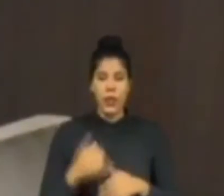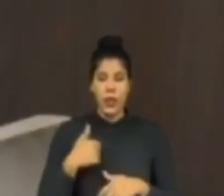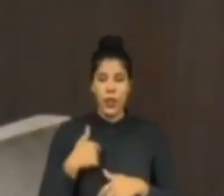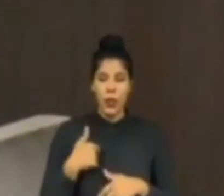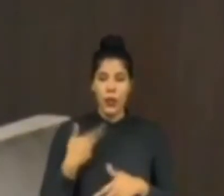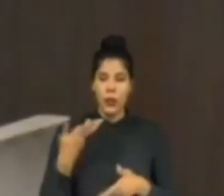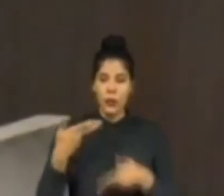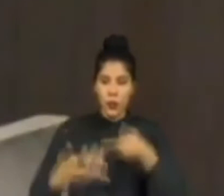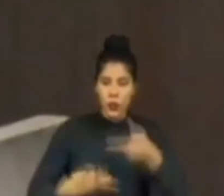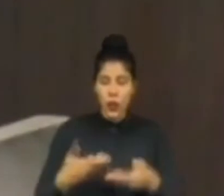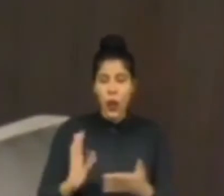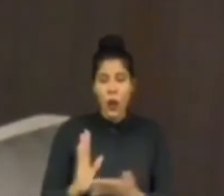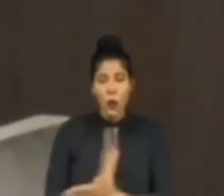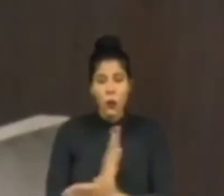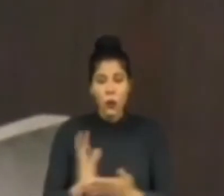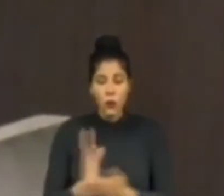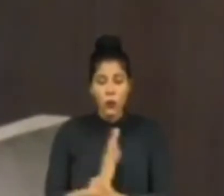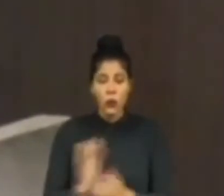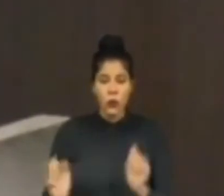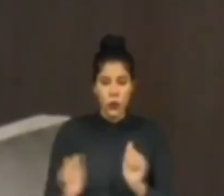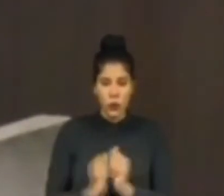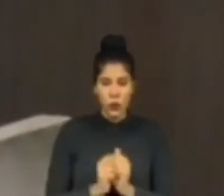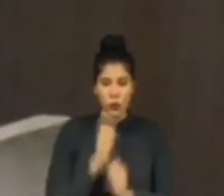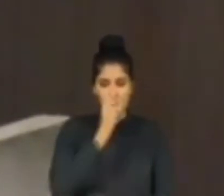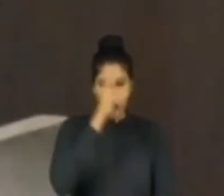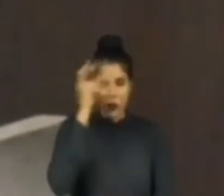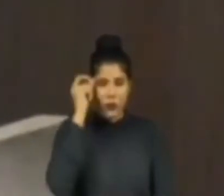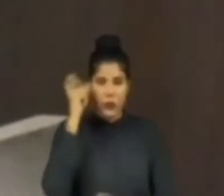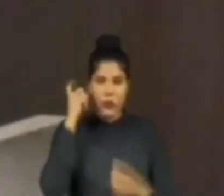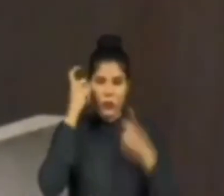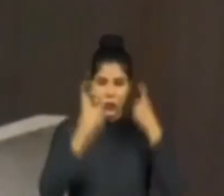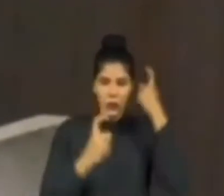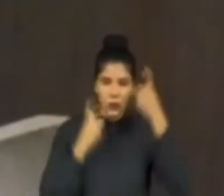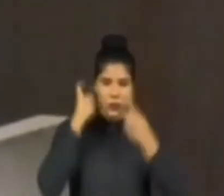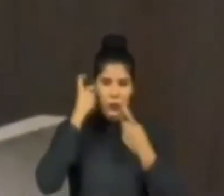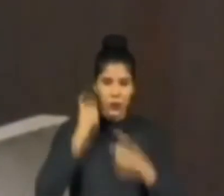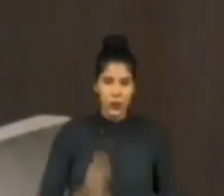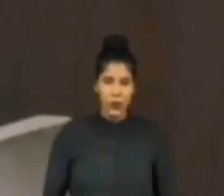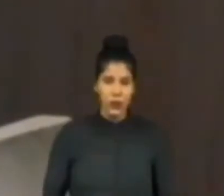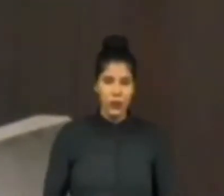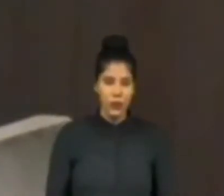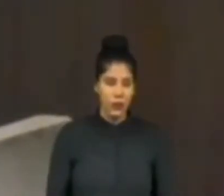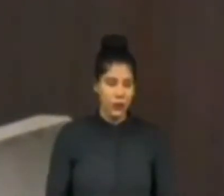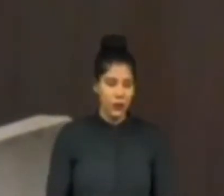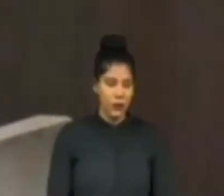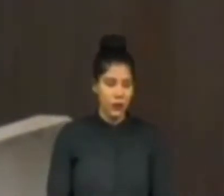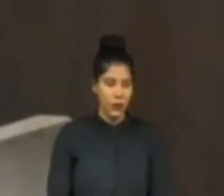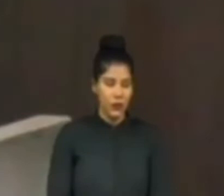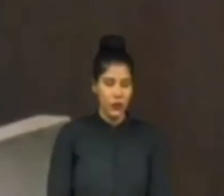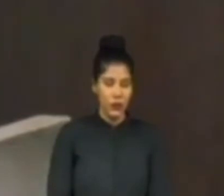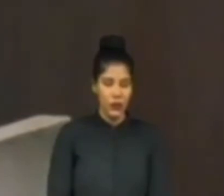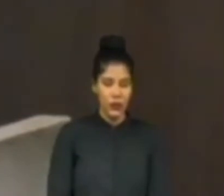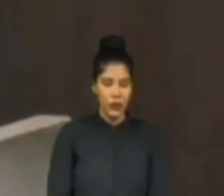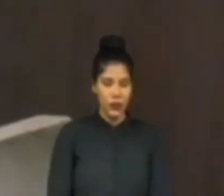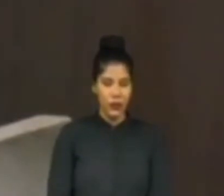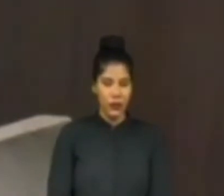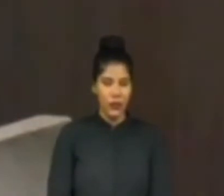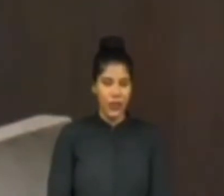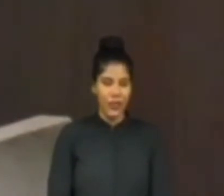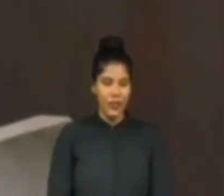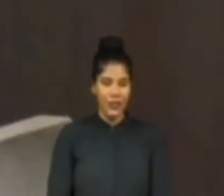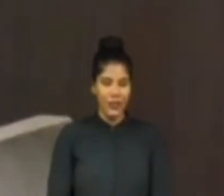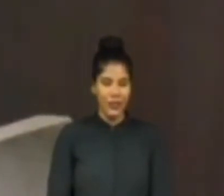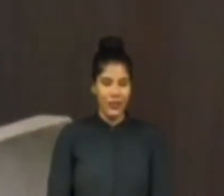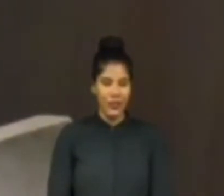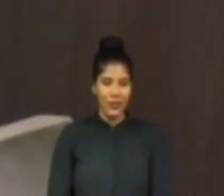alguns companheiros, prefeitos, preocupados com sua administração em suas cidades, e saíram encantados com a maneira com que foram